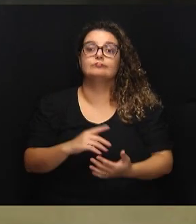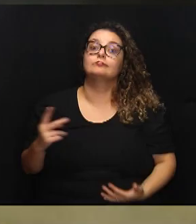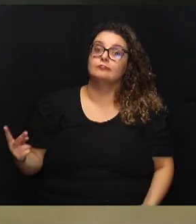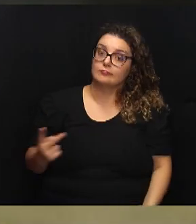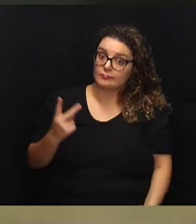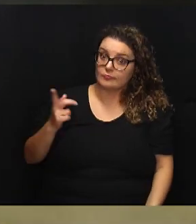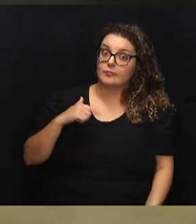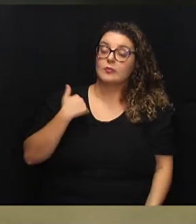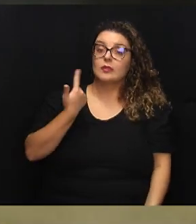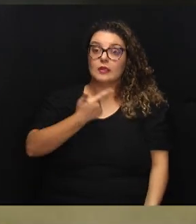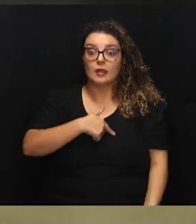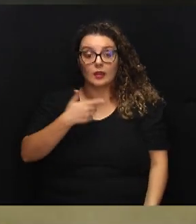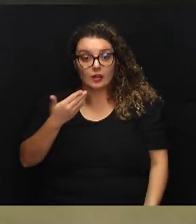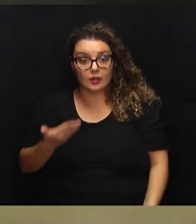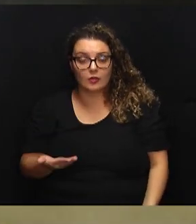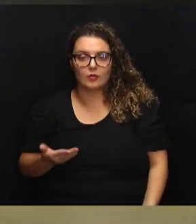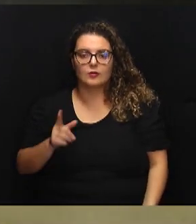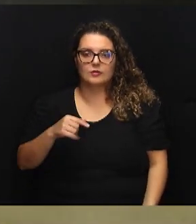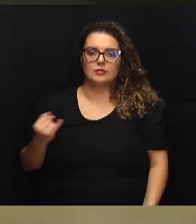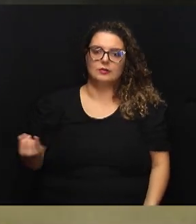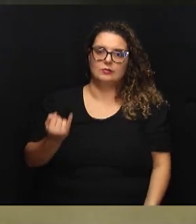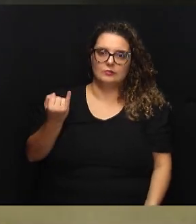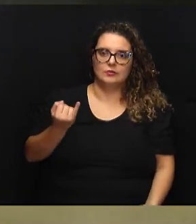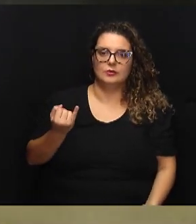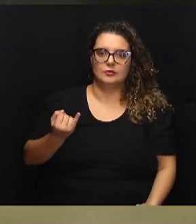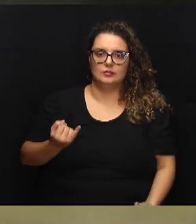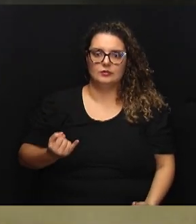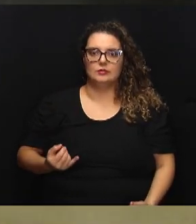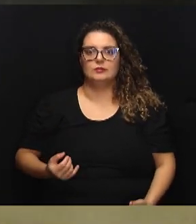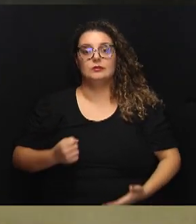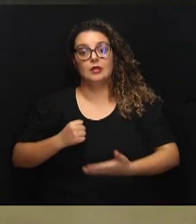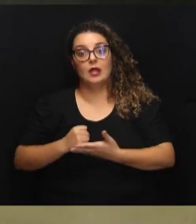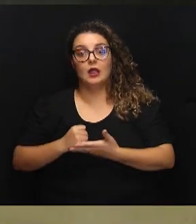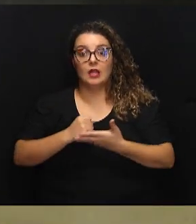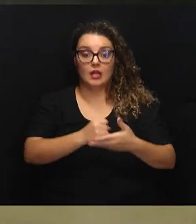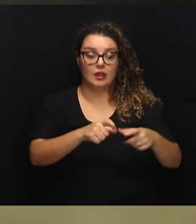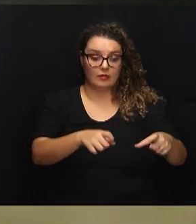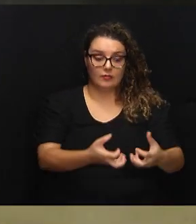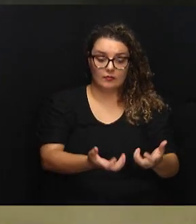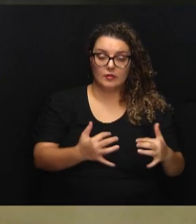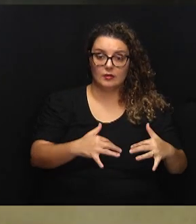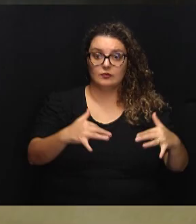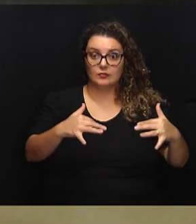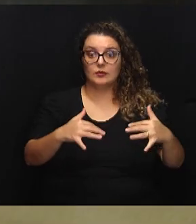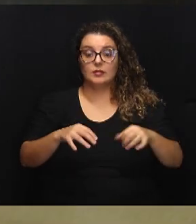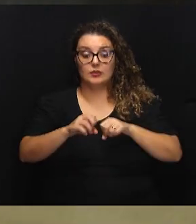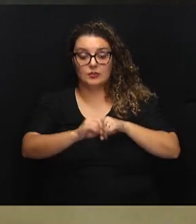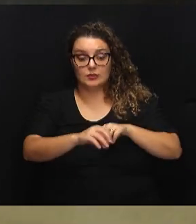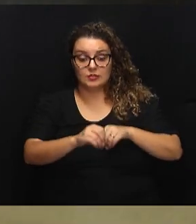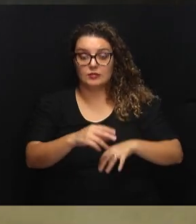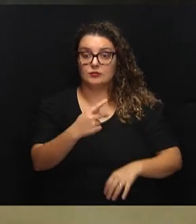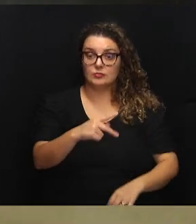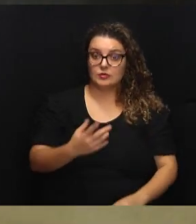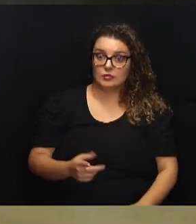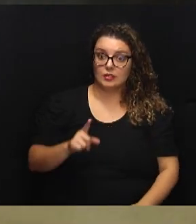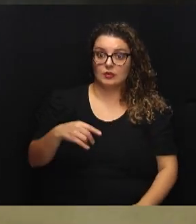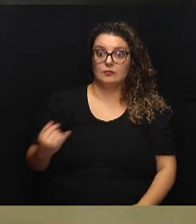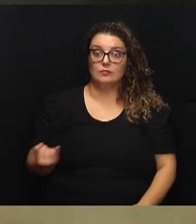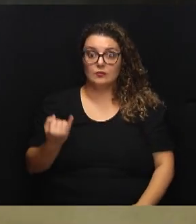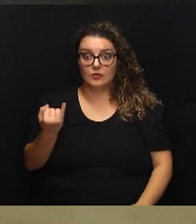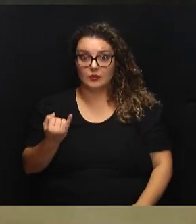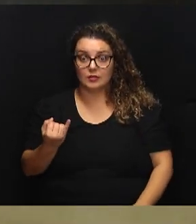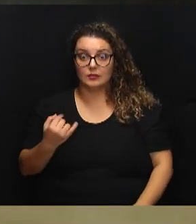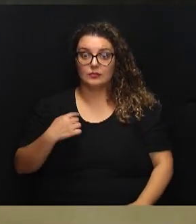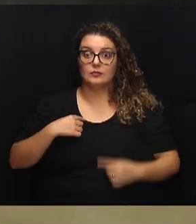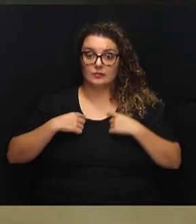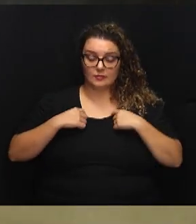que é nosso. É muito importante que você leve seu filho no estádio, é muito importante que você ensine para ele, é importante também que você dê a